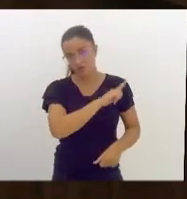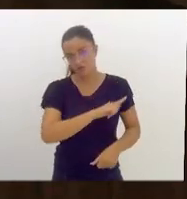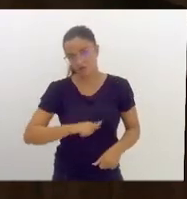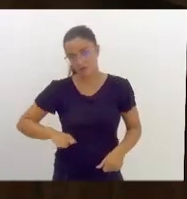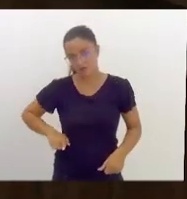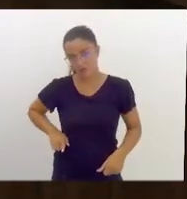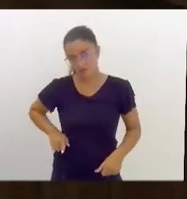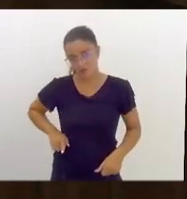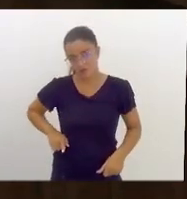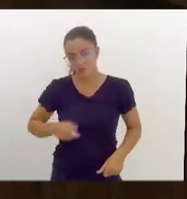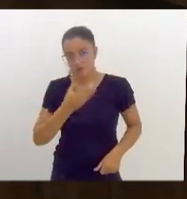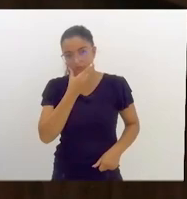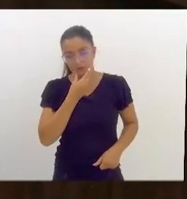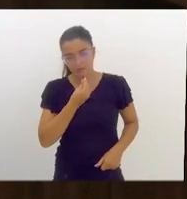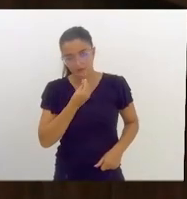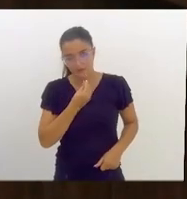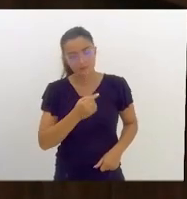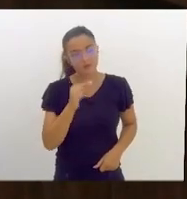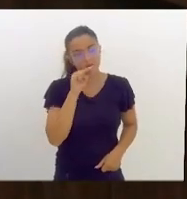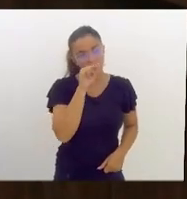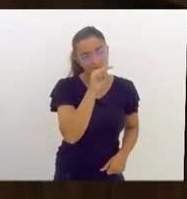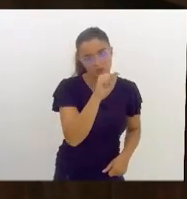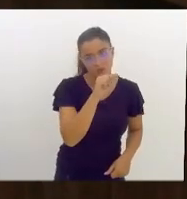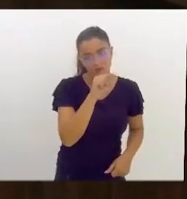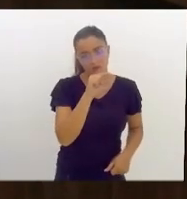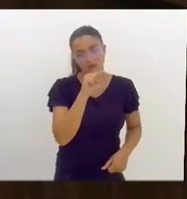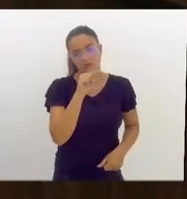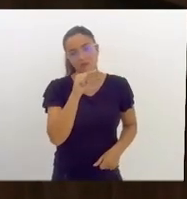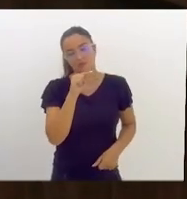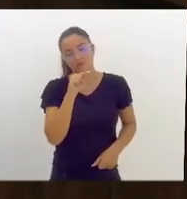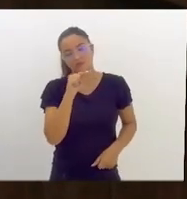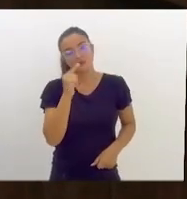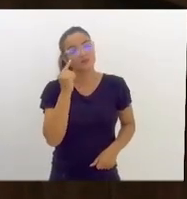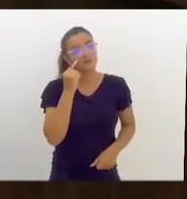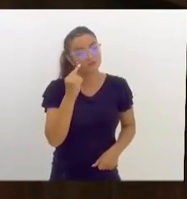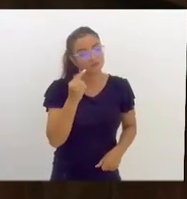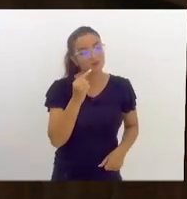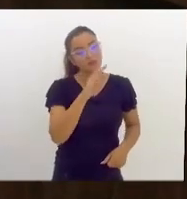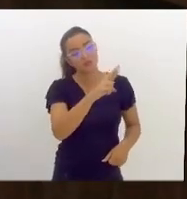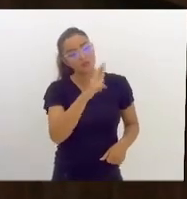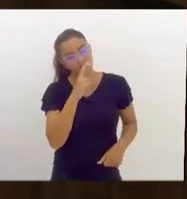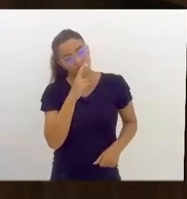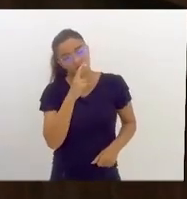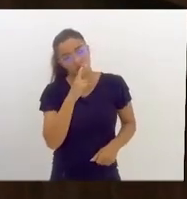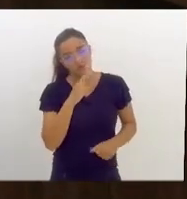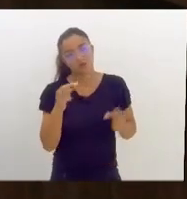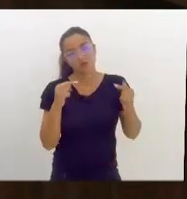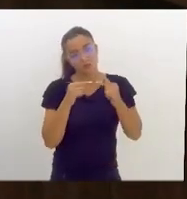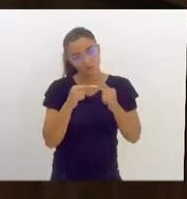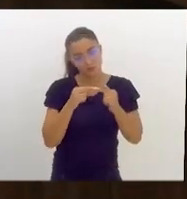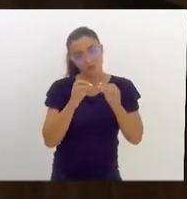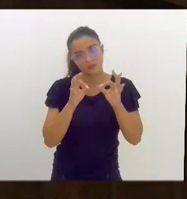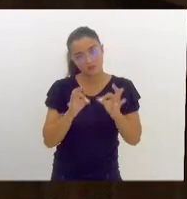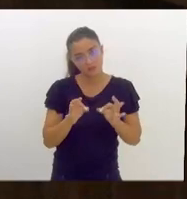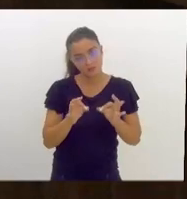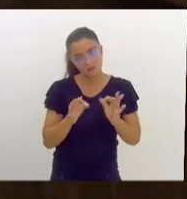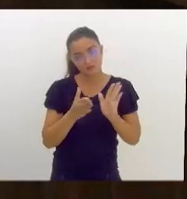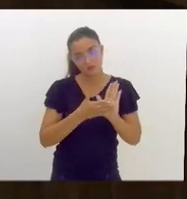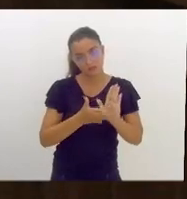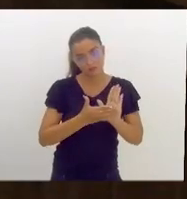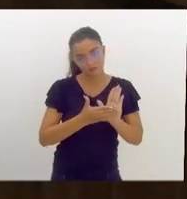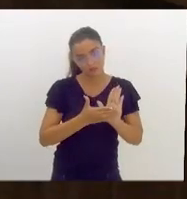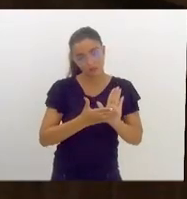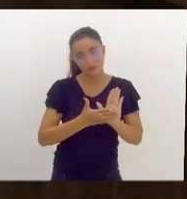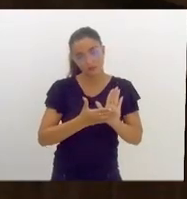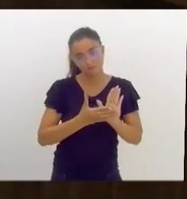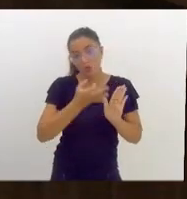uma mensagem coerente com o que estava na proposta de Tio. Parecer muito comum, dado